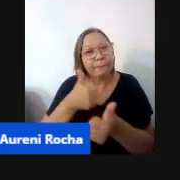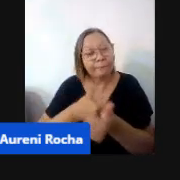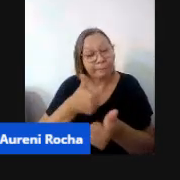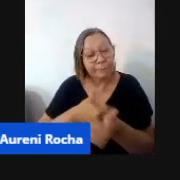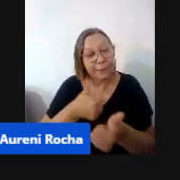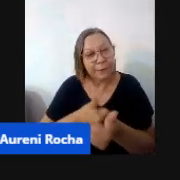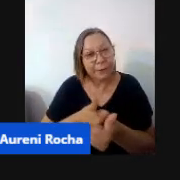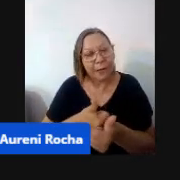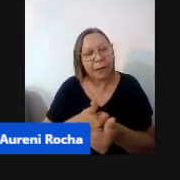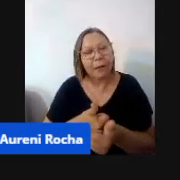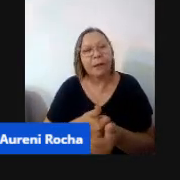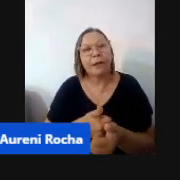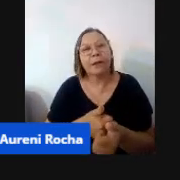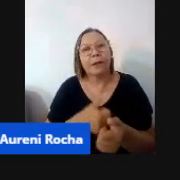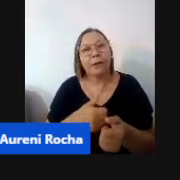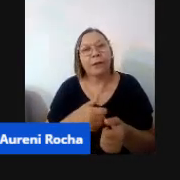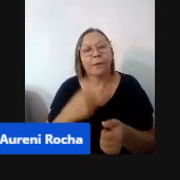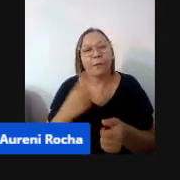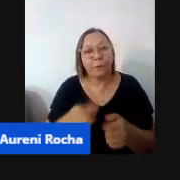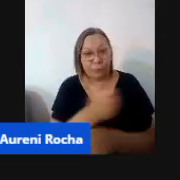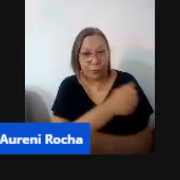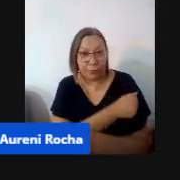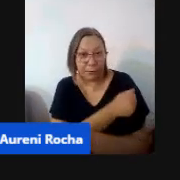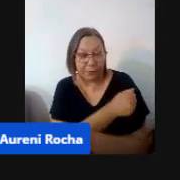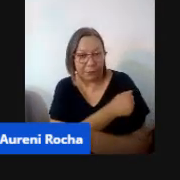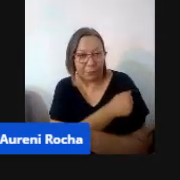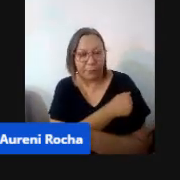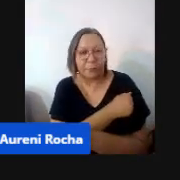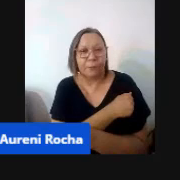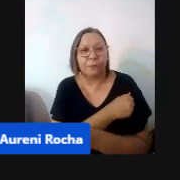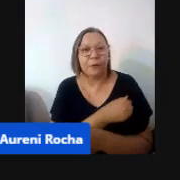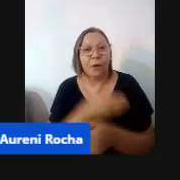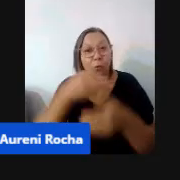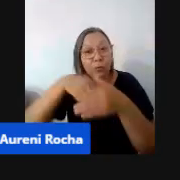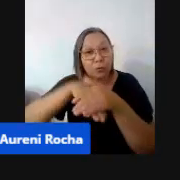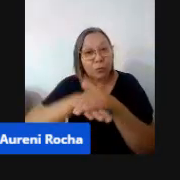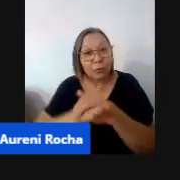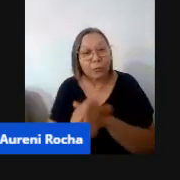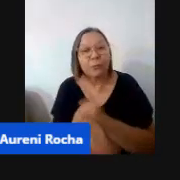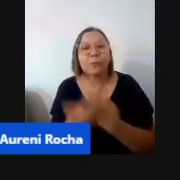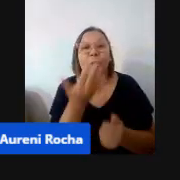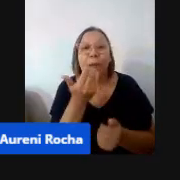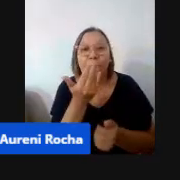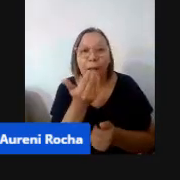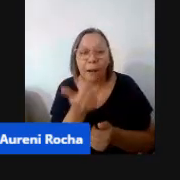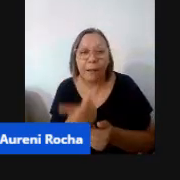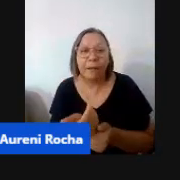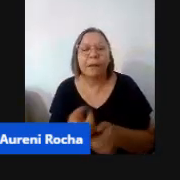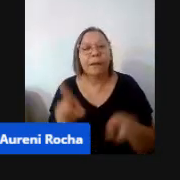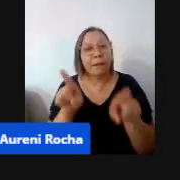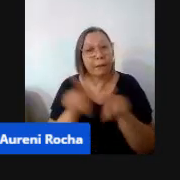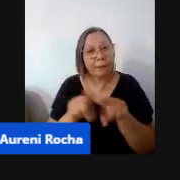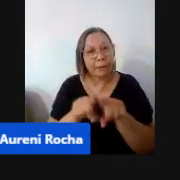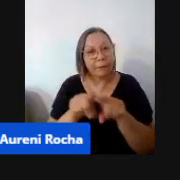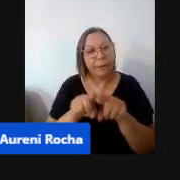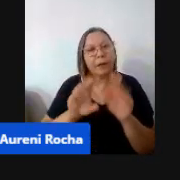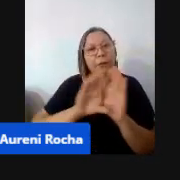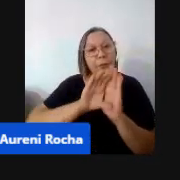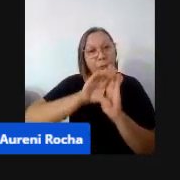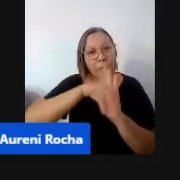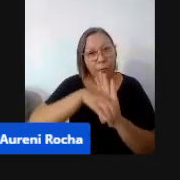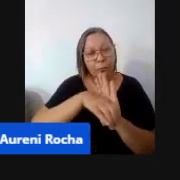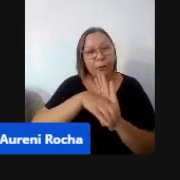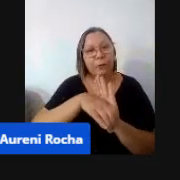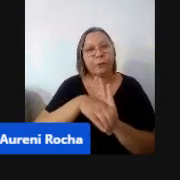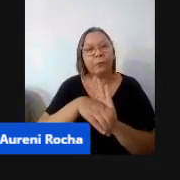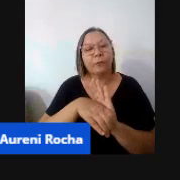hábitos alimentares e, por consequência, também trabalhar o conteúdo relacionado à frequência. Então